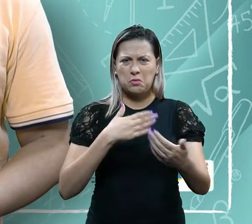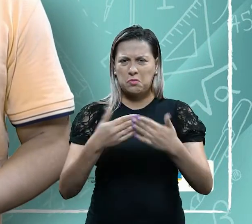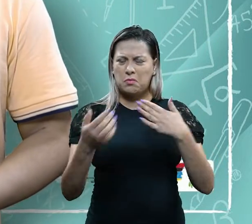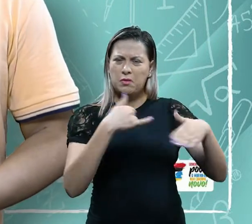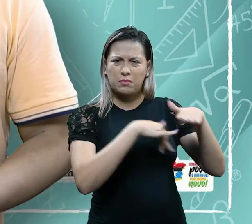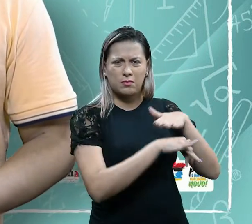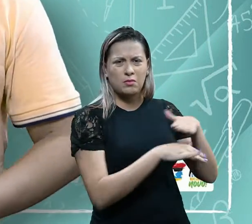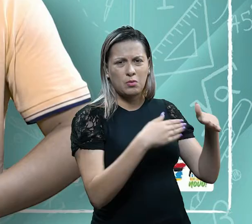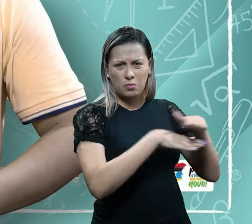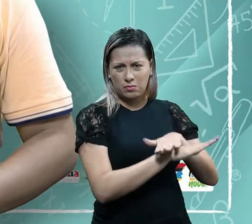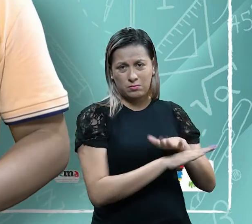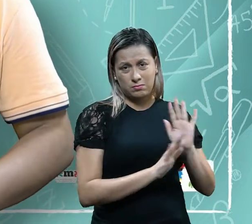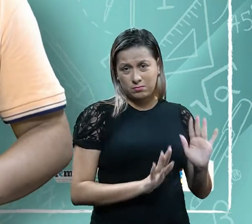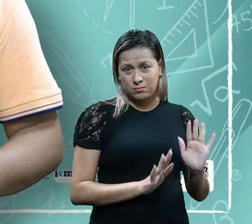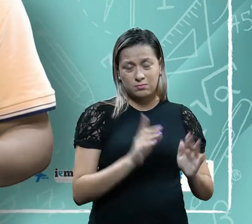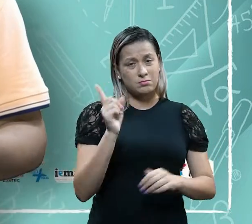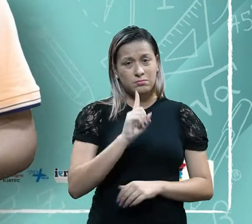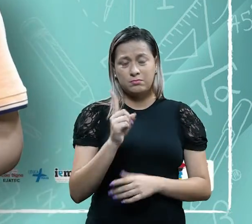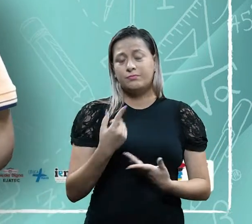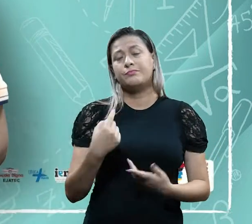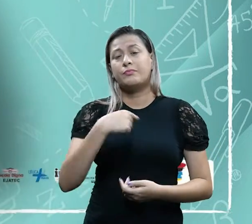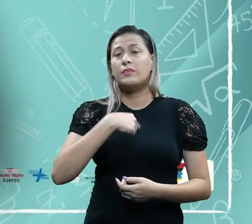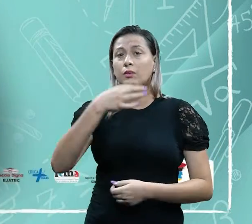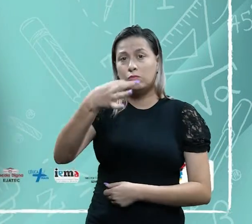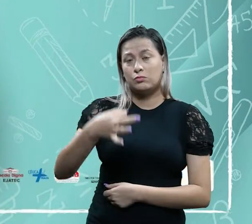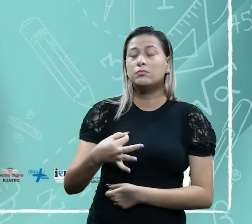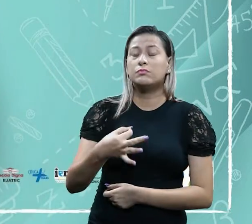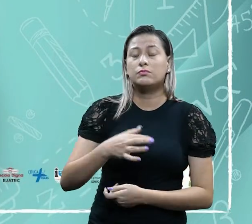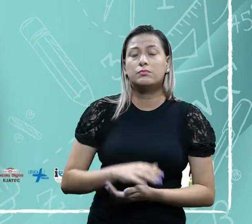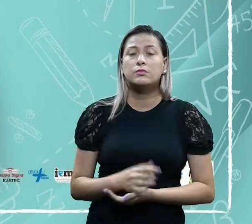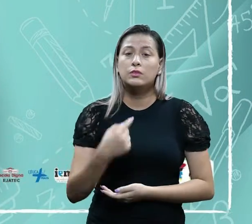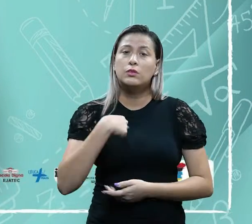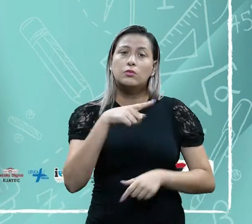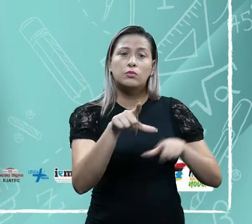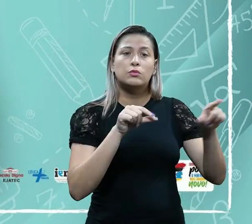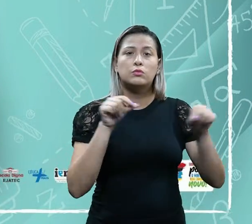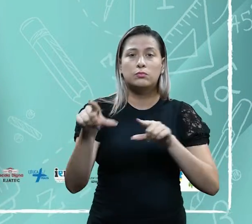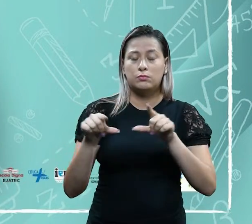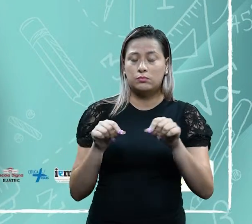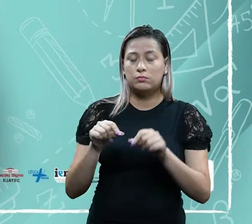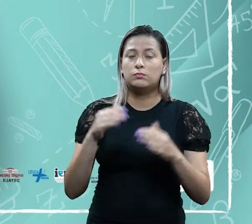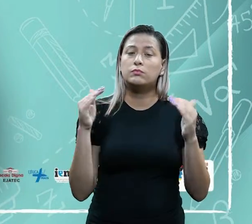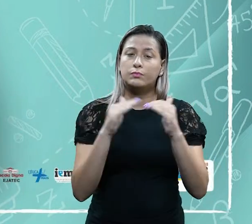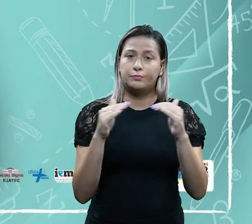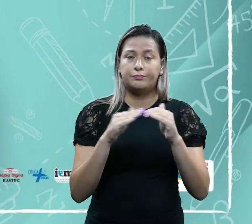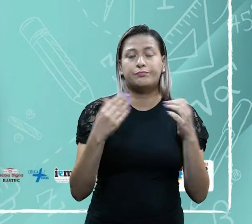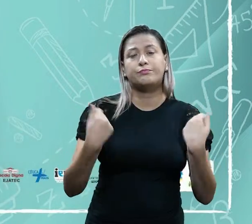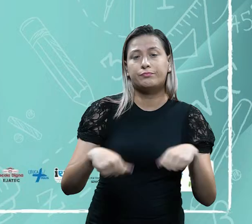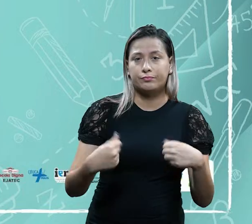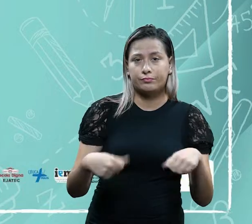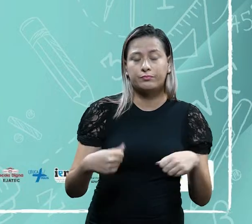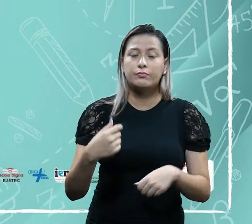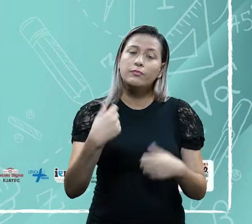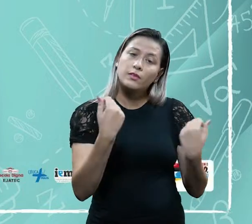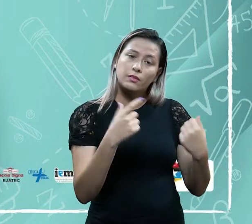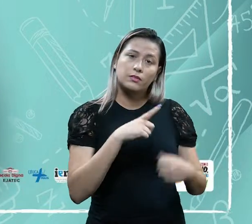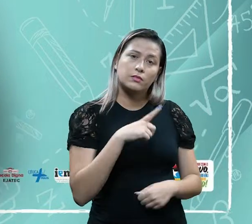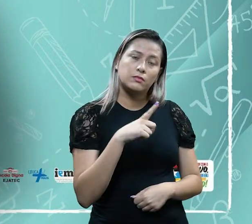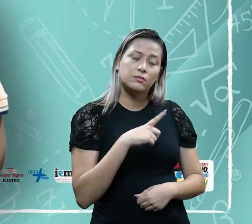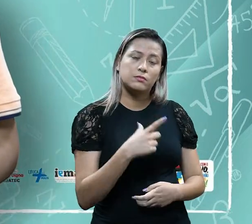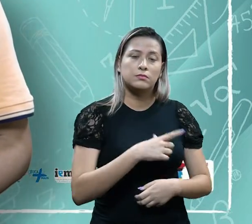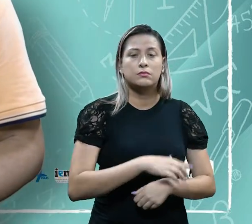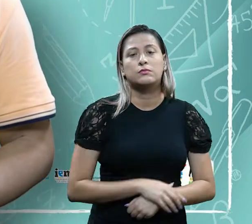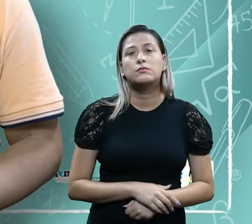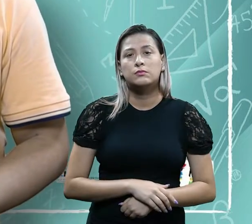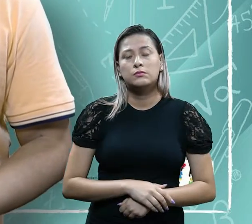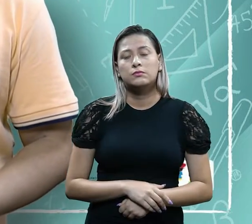um documento e eu vou, de fato, classificá-lo de acordo com a necessidade que eu tenho, de acordo com o